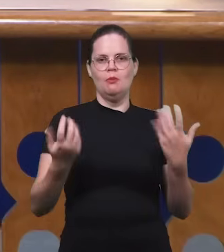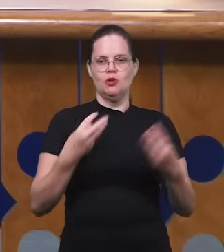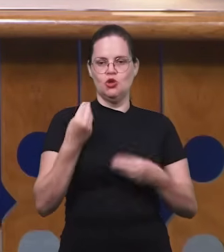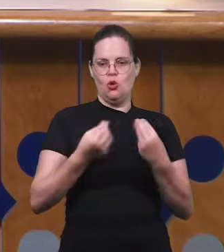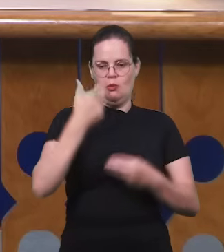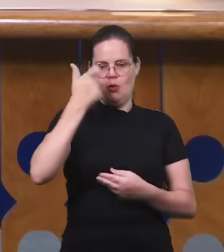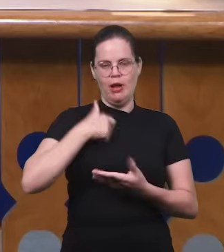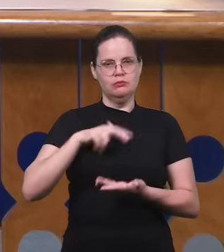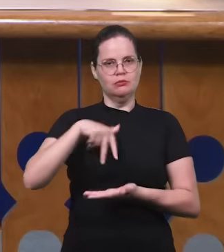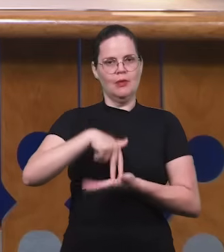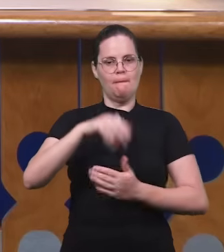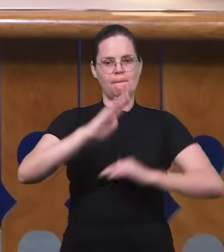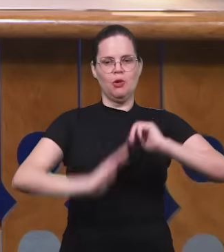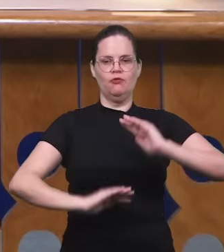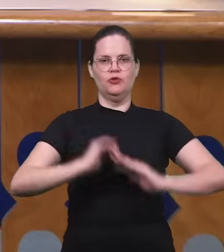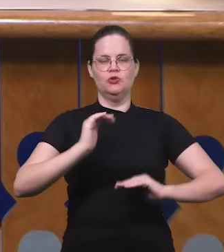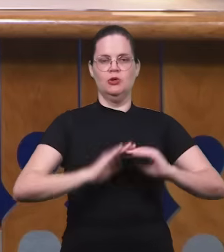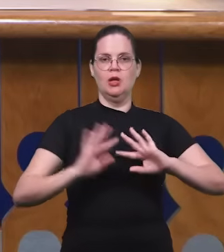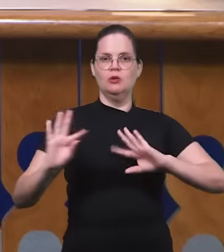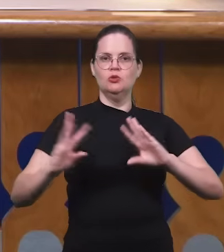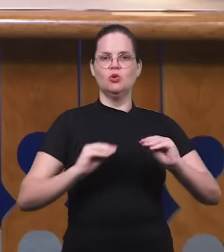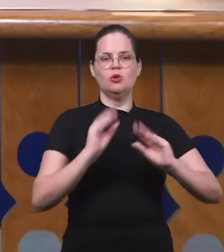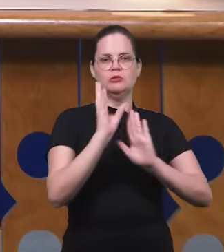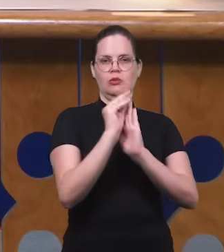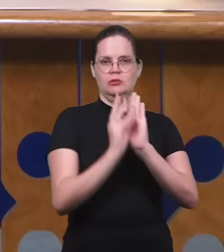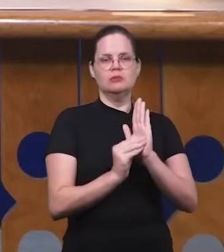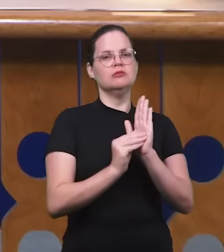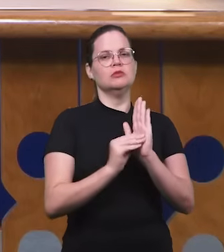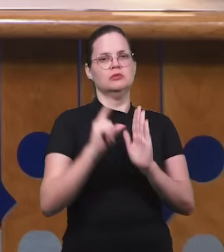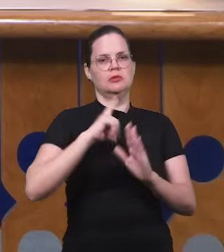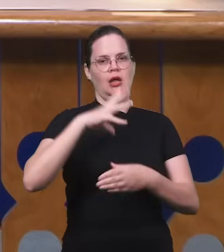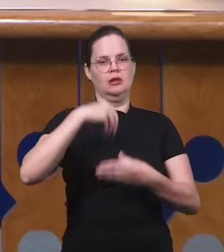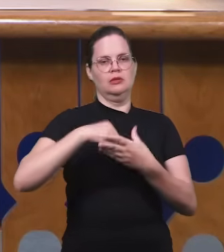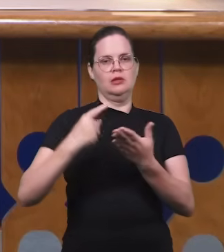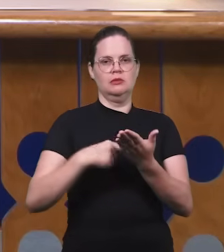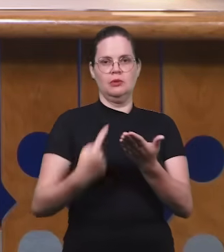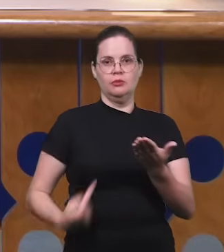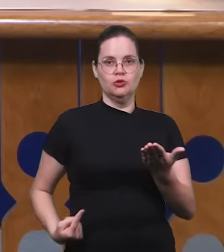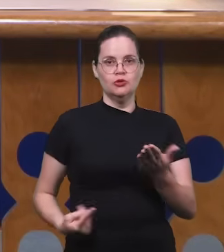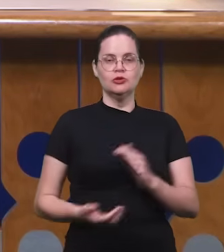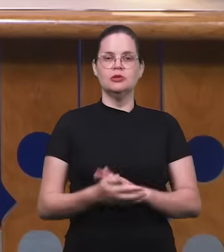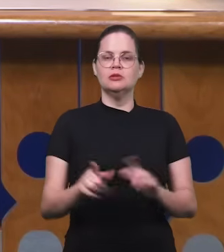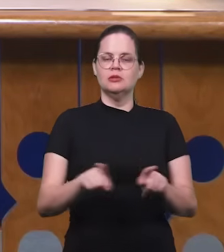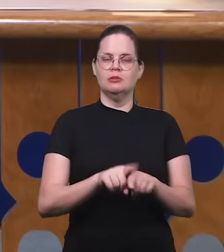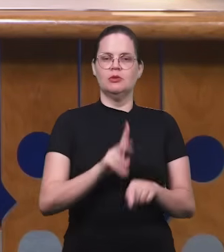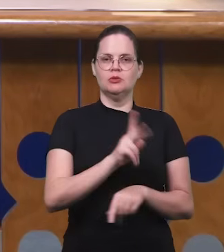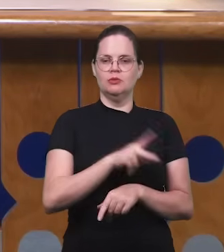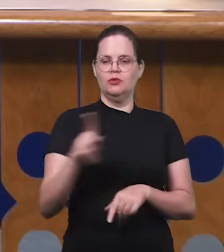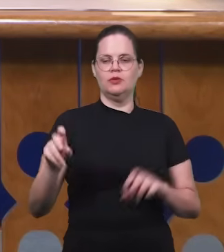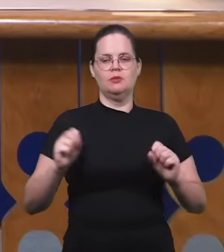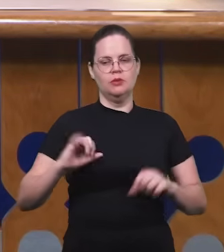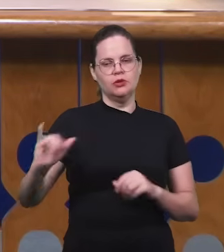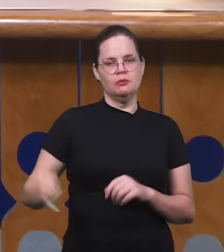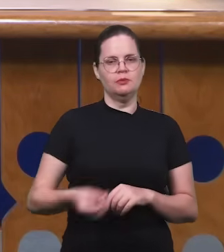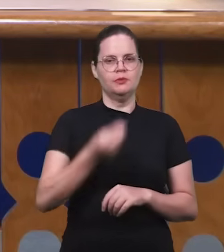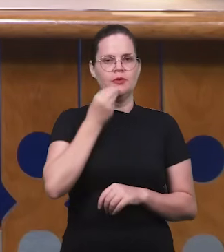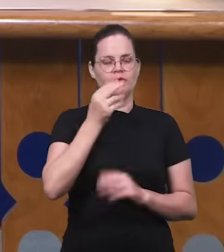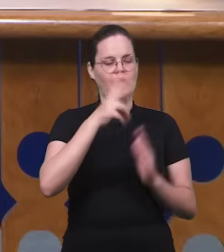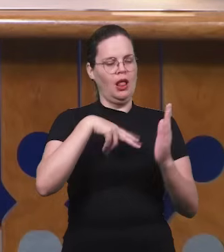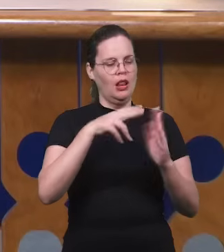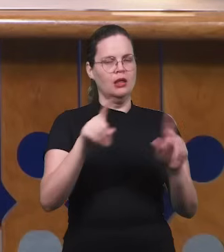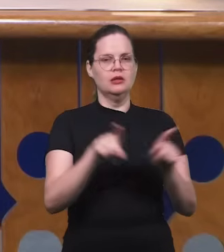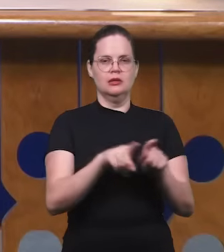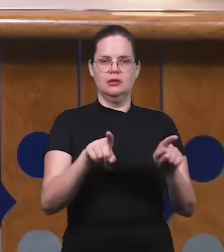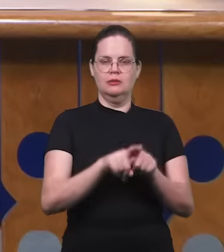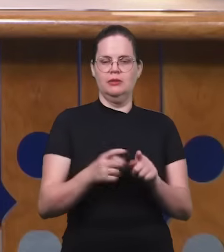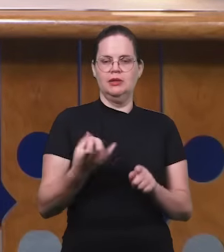profissional. Todo esse material está na apostila e os professores podem recorrer a ela